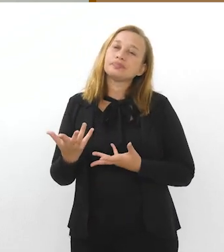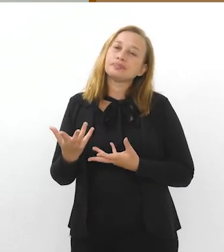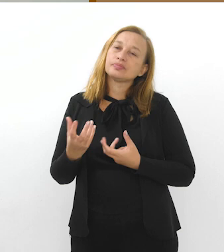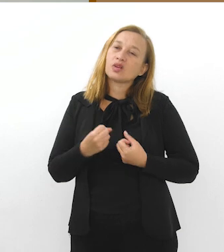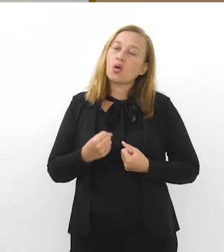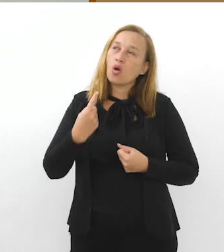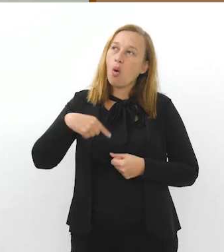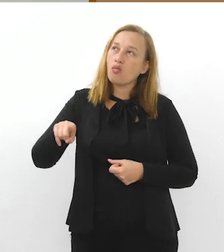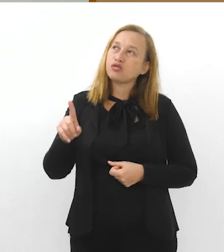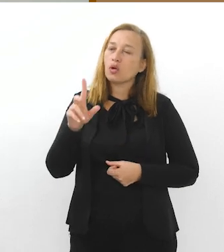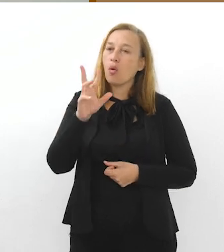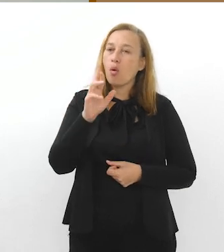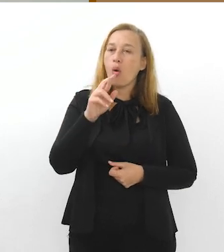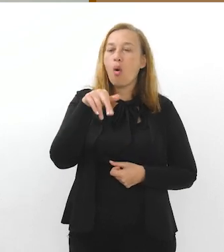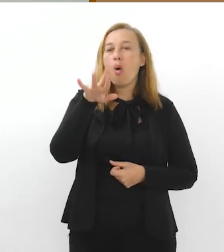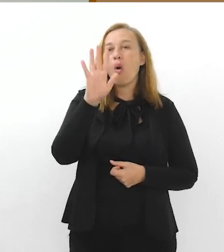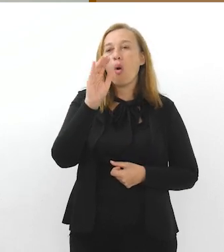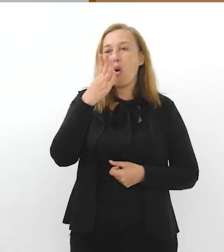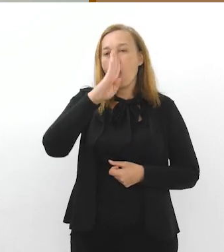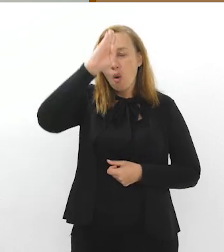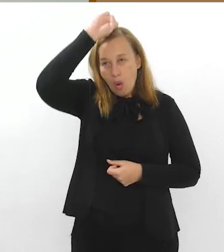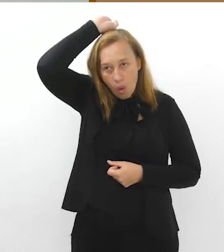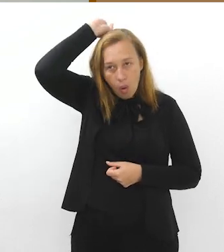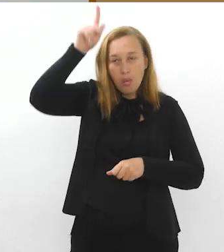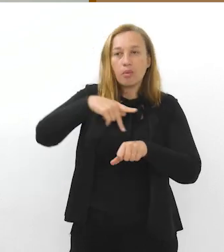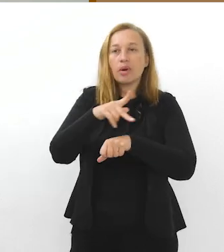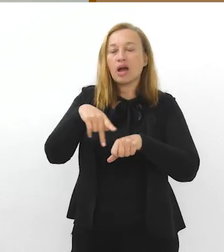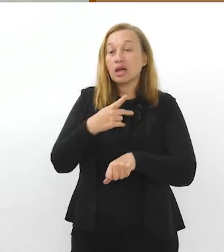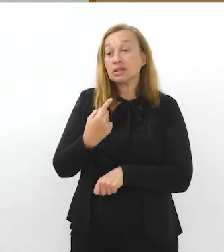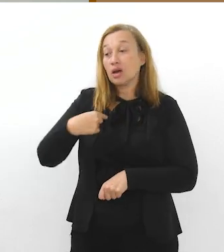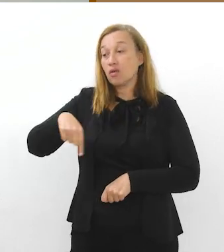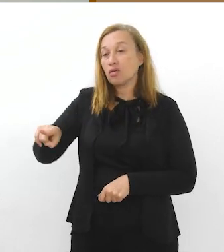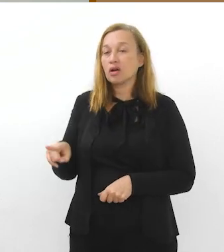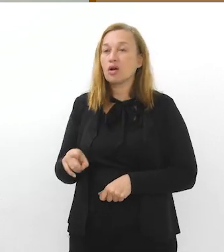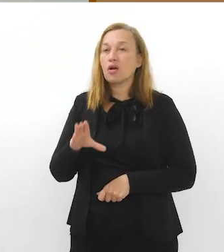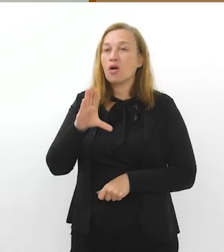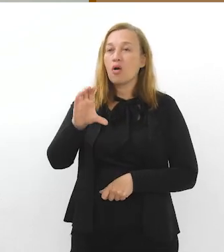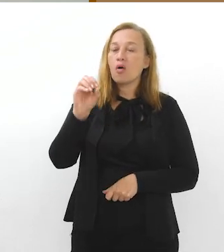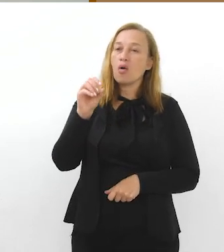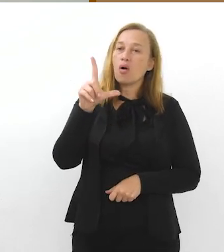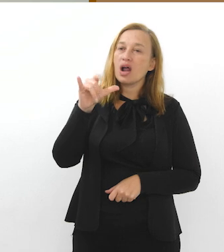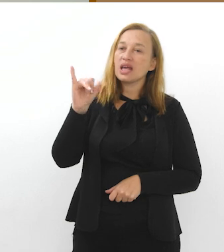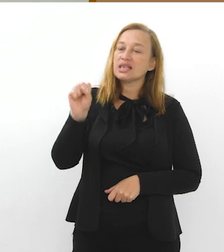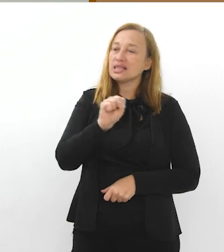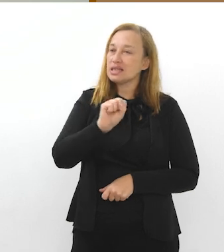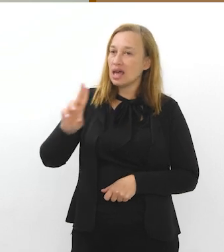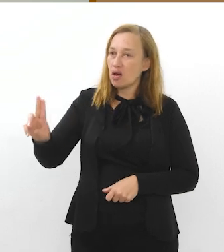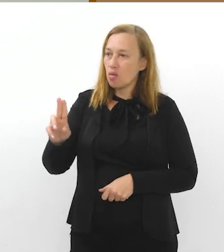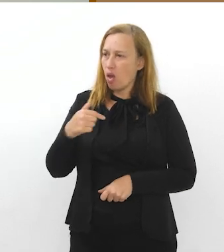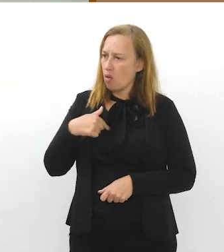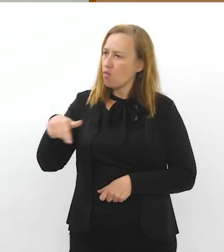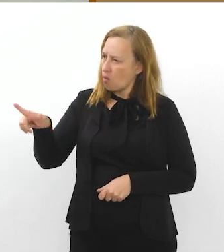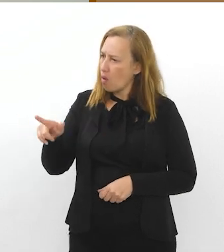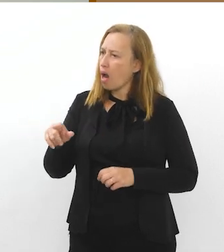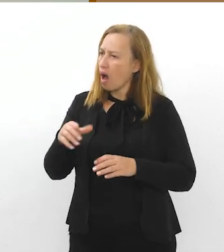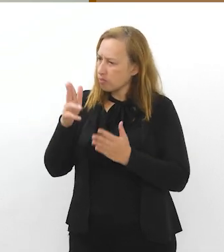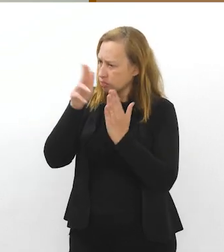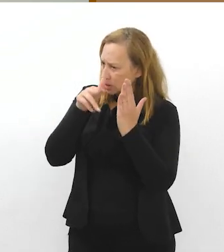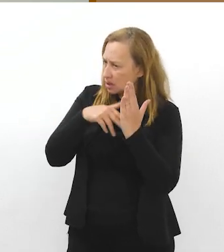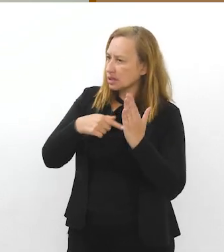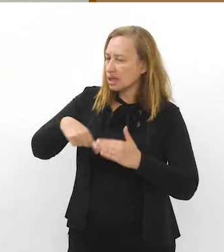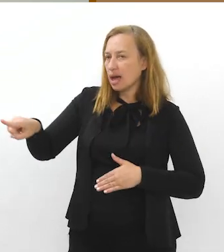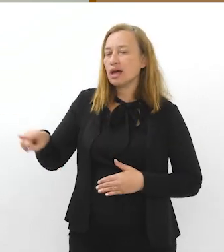mais conhecimento a gente tem, mais a gente elabora isso. O ano passado eu fui para Roma, eu quis pintar lá